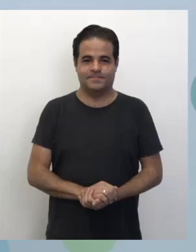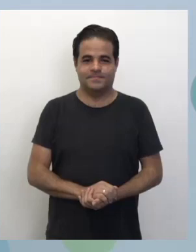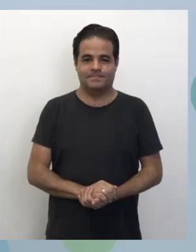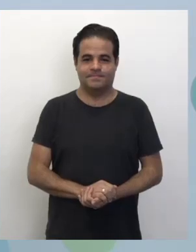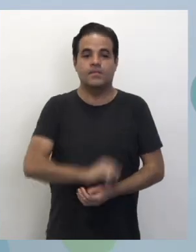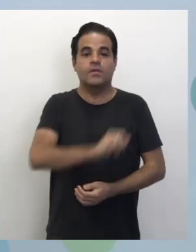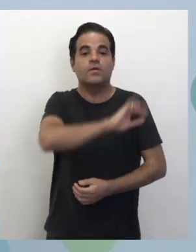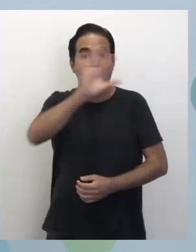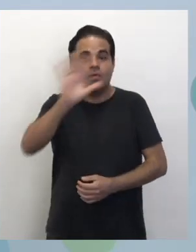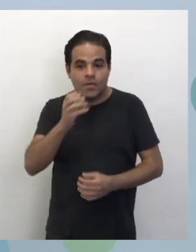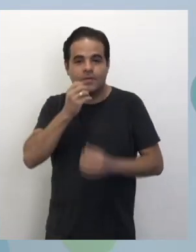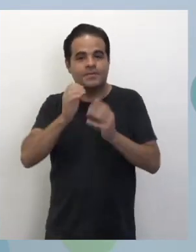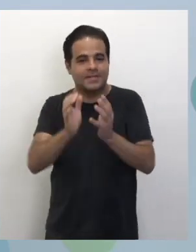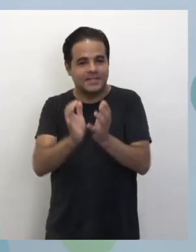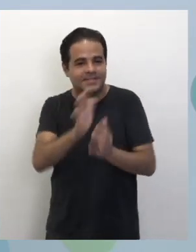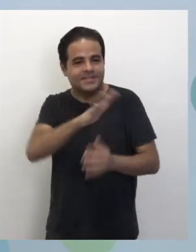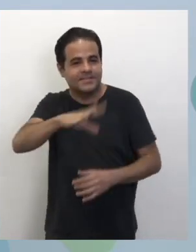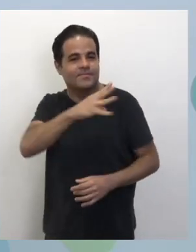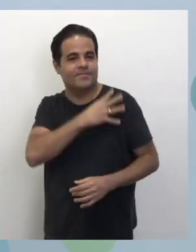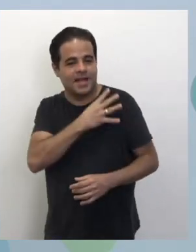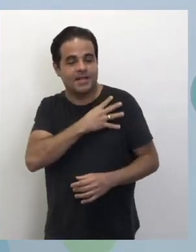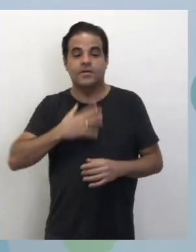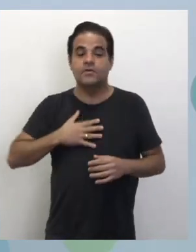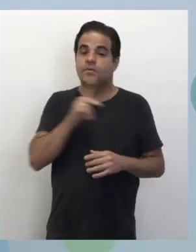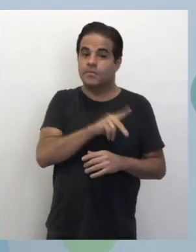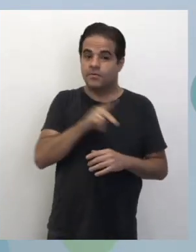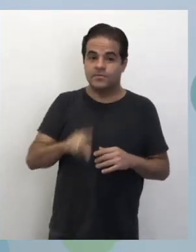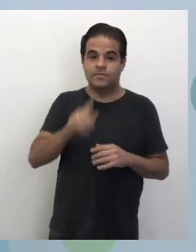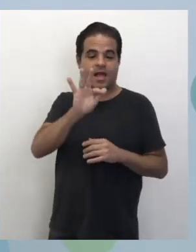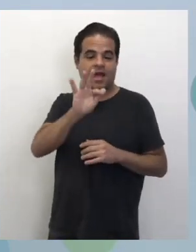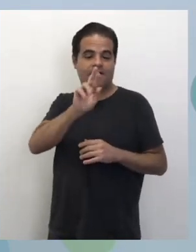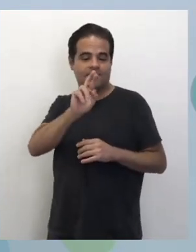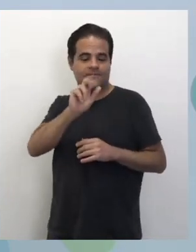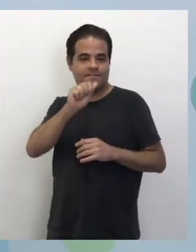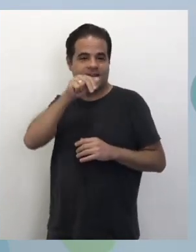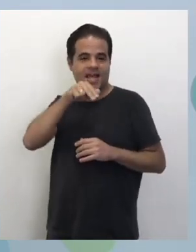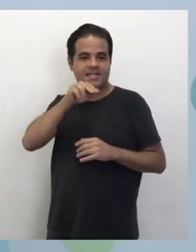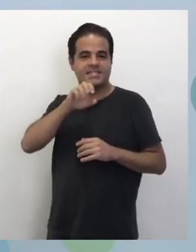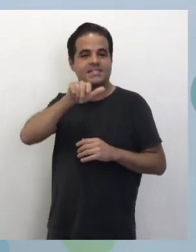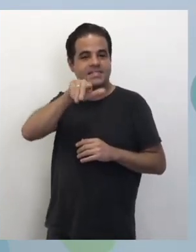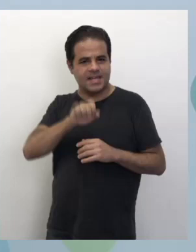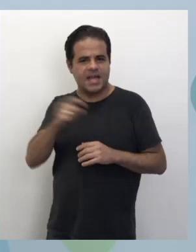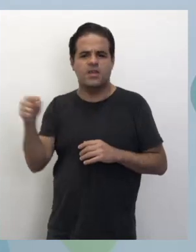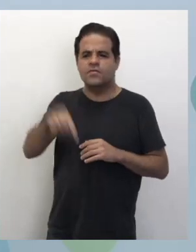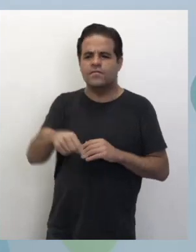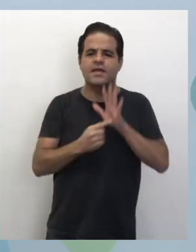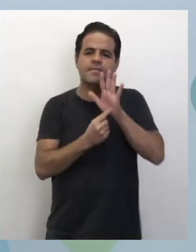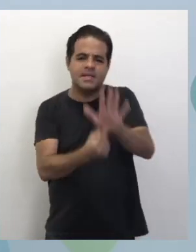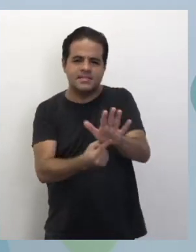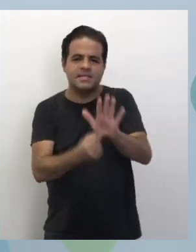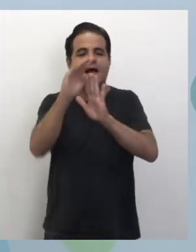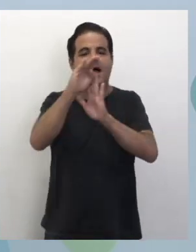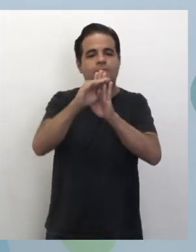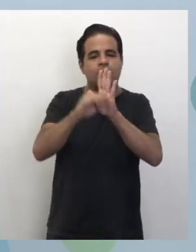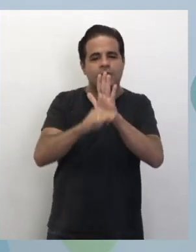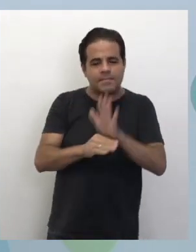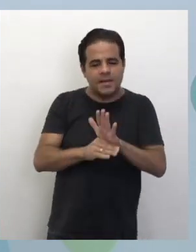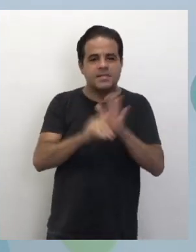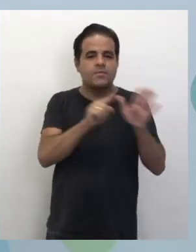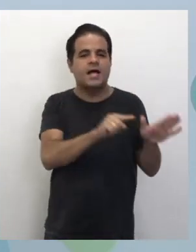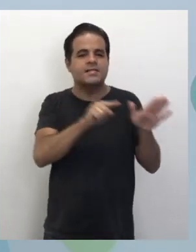Oi, turminha do quarto ano. Eu sou a professora Franciele e vim apresentar para vocês a programação da